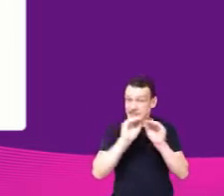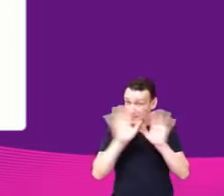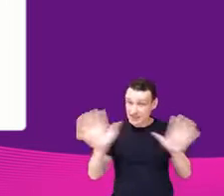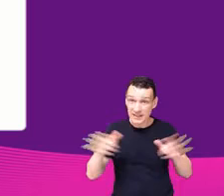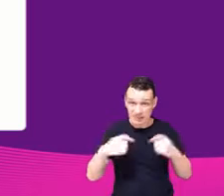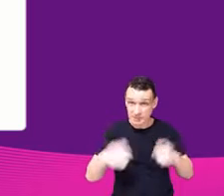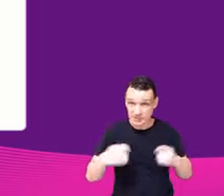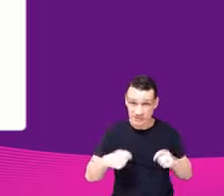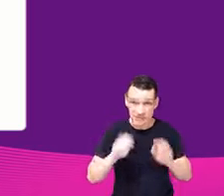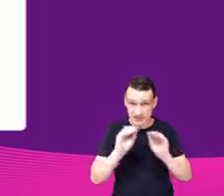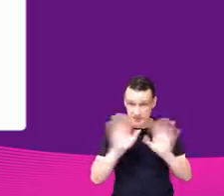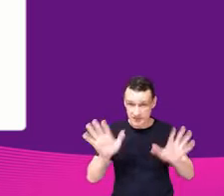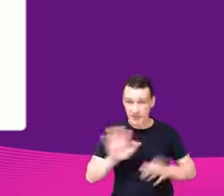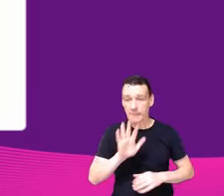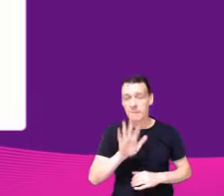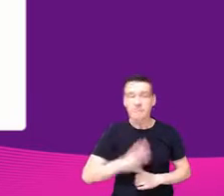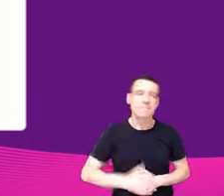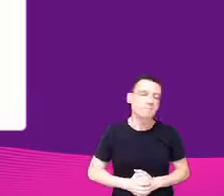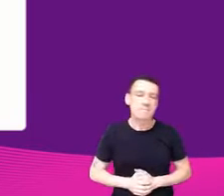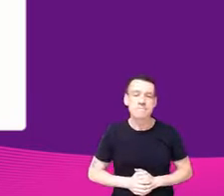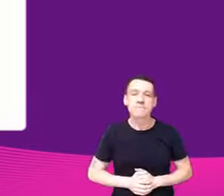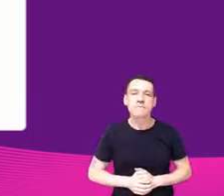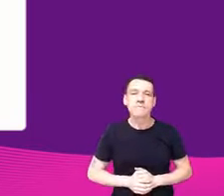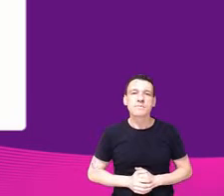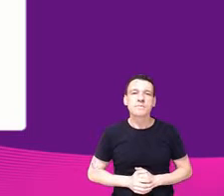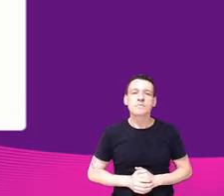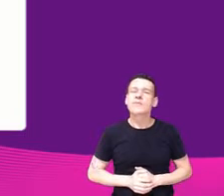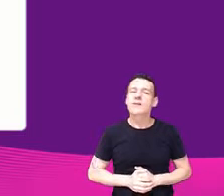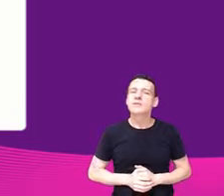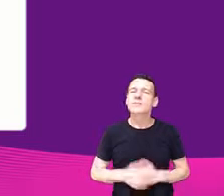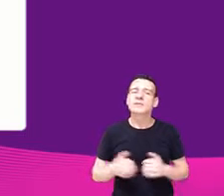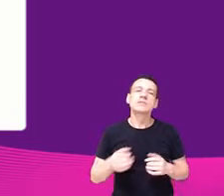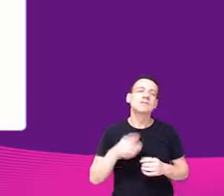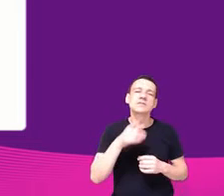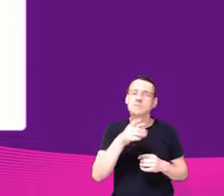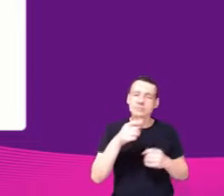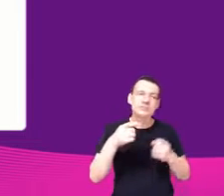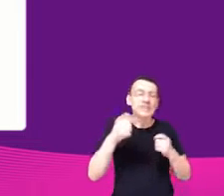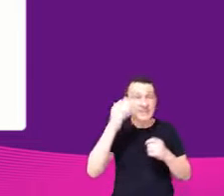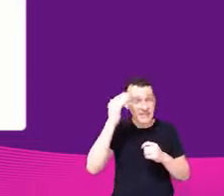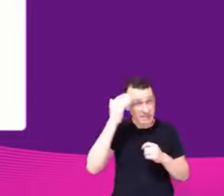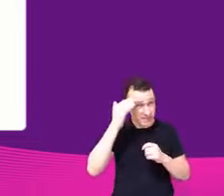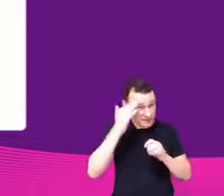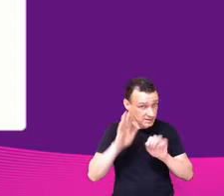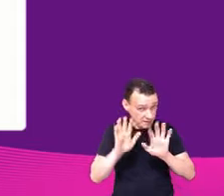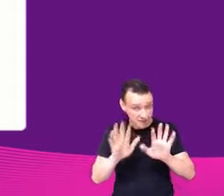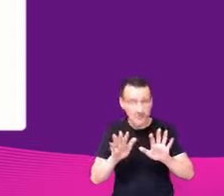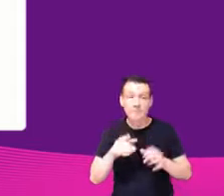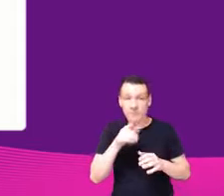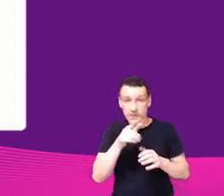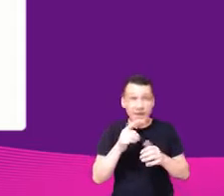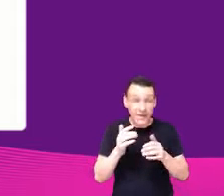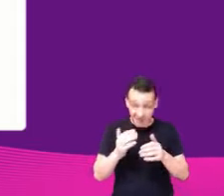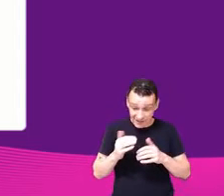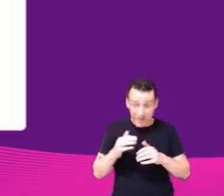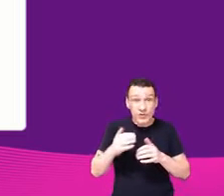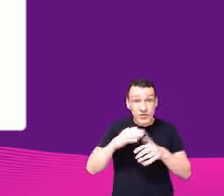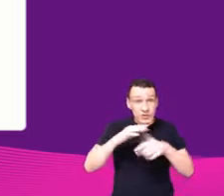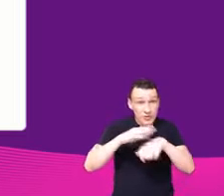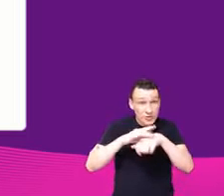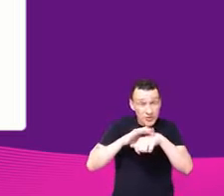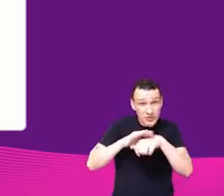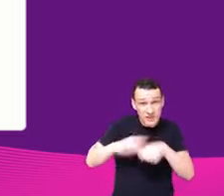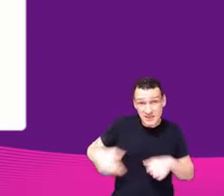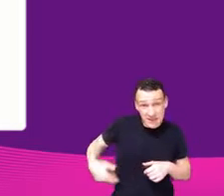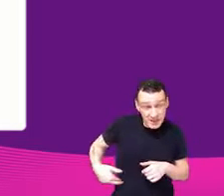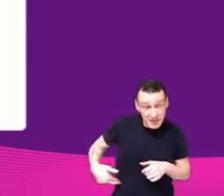de uma forma mais abrangente, é entender que sim, a doença renal crônica tem um problema